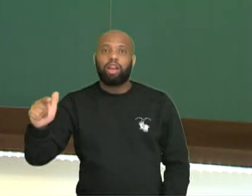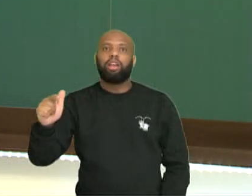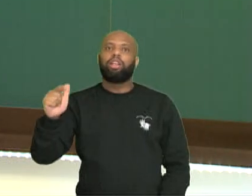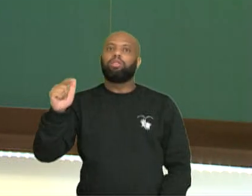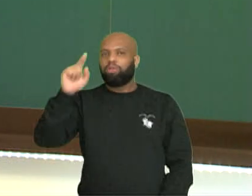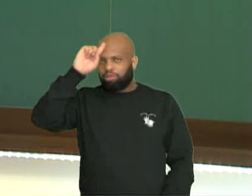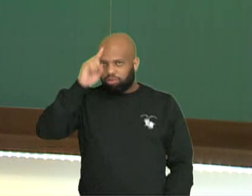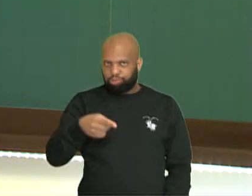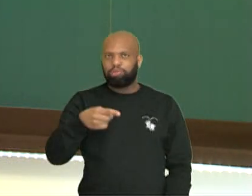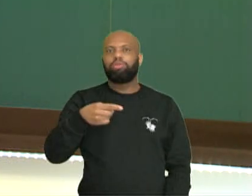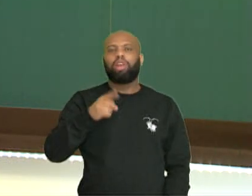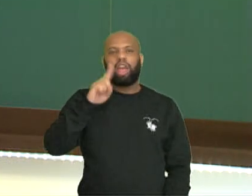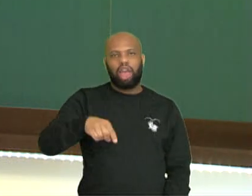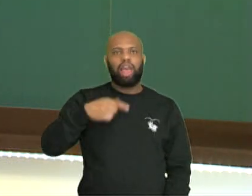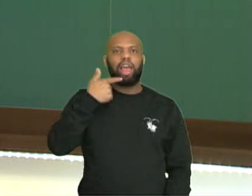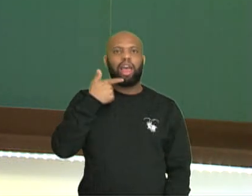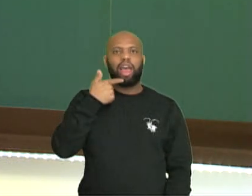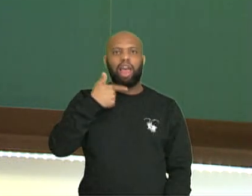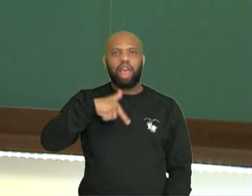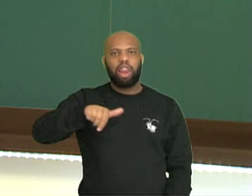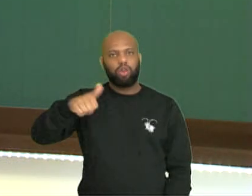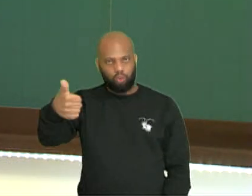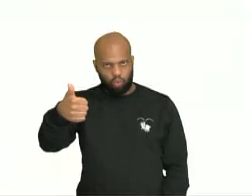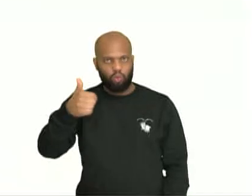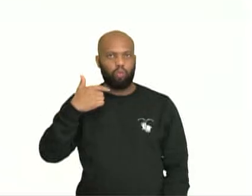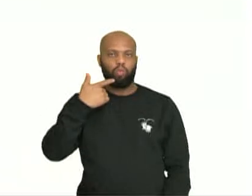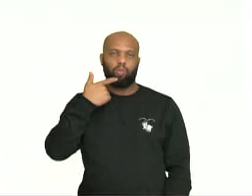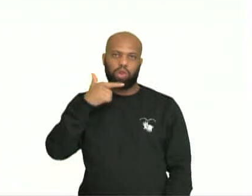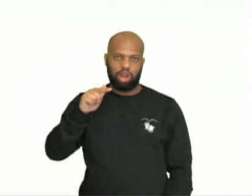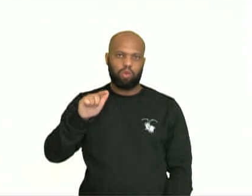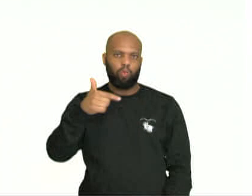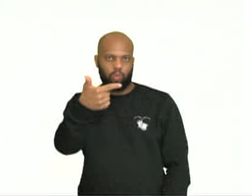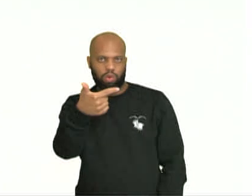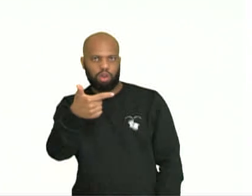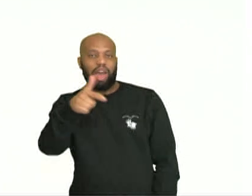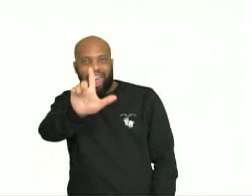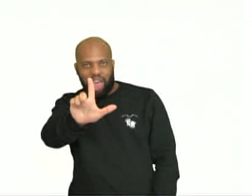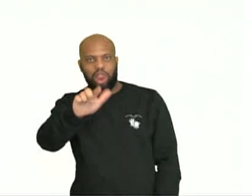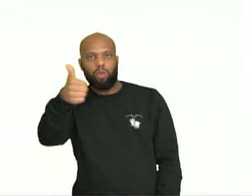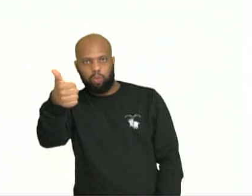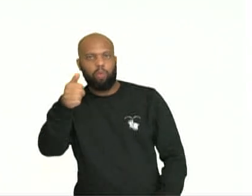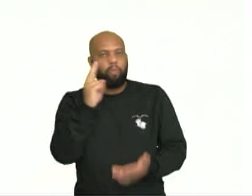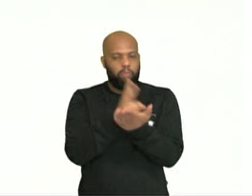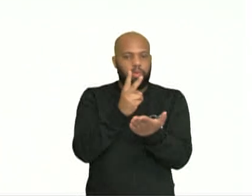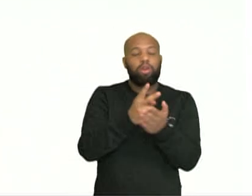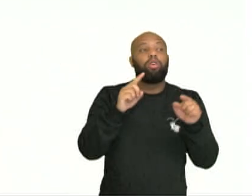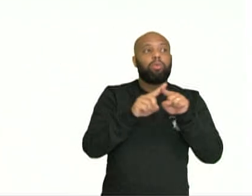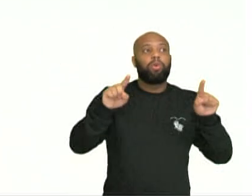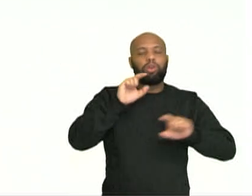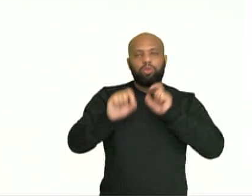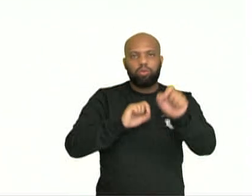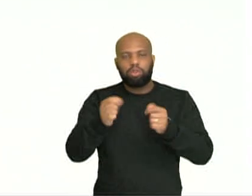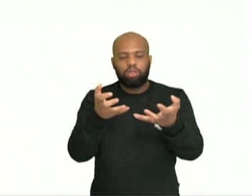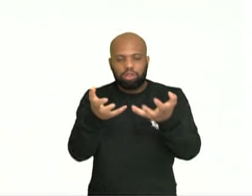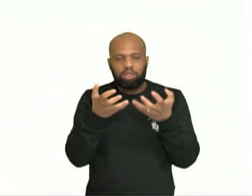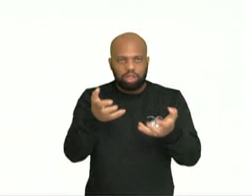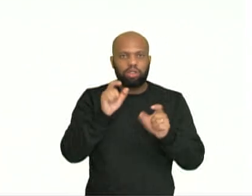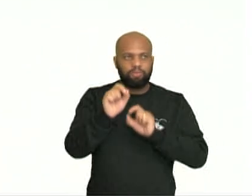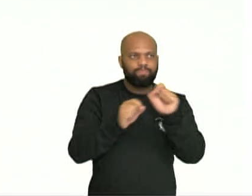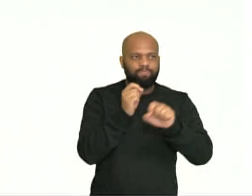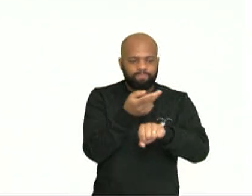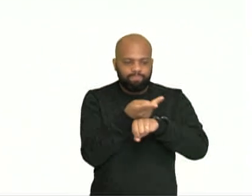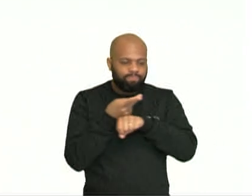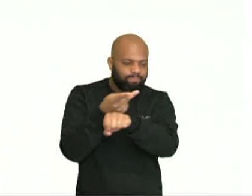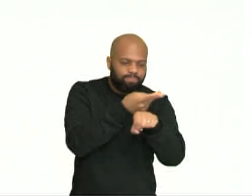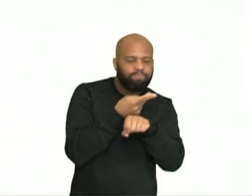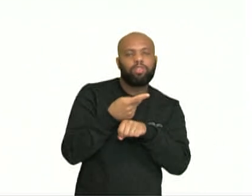aquele idioma matriz, o que a gente chama mais formal, ele é praticamente o mesmo. Mas também busca-se muito para